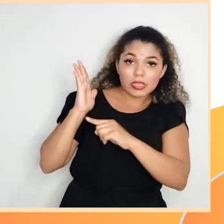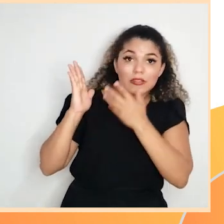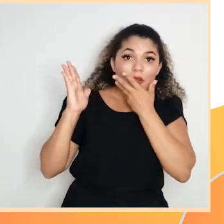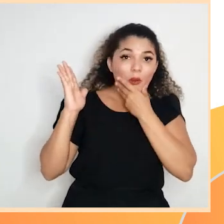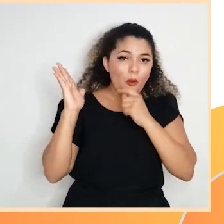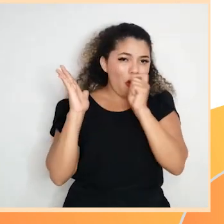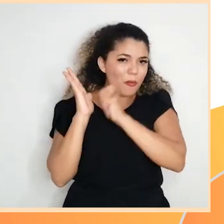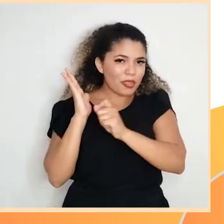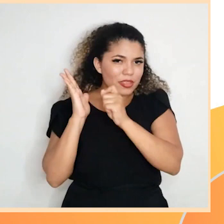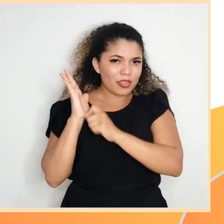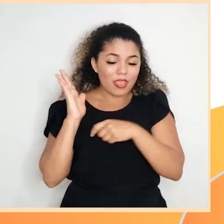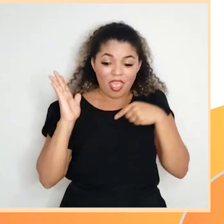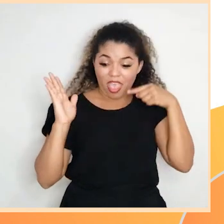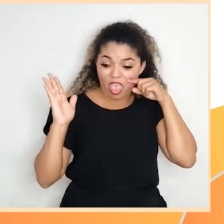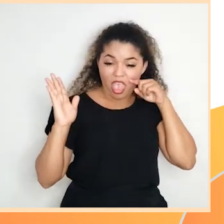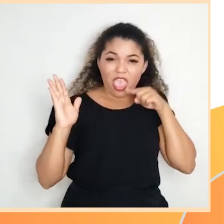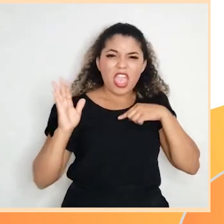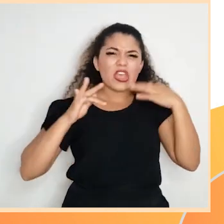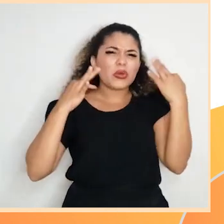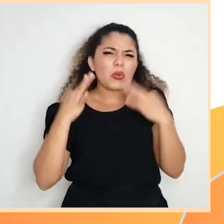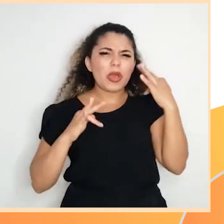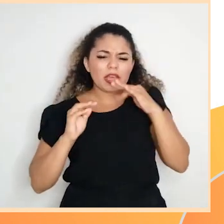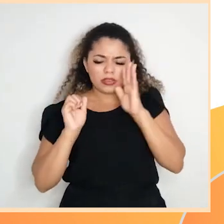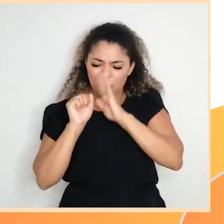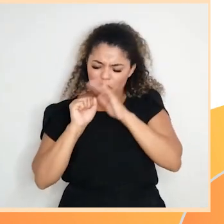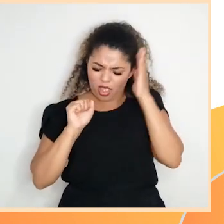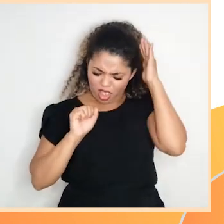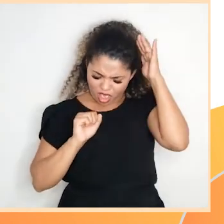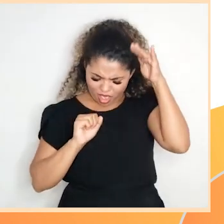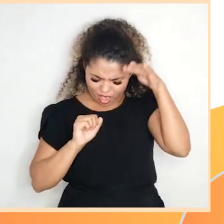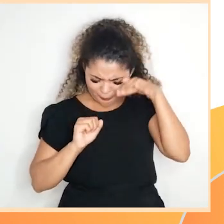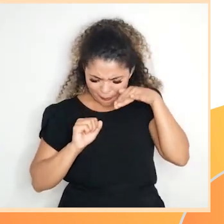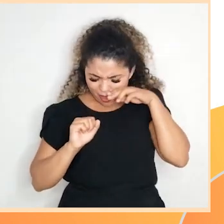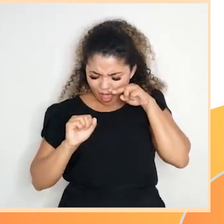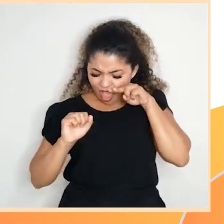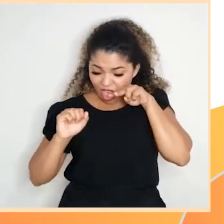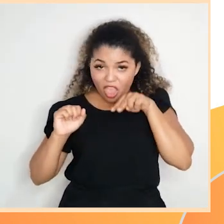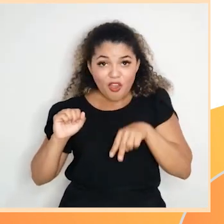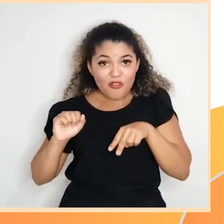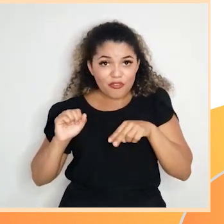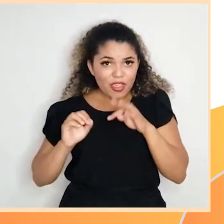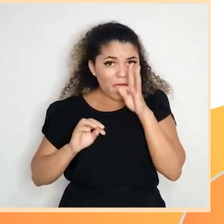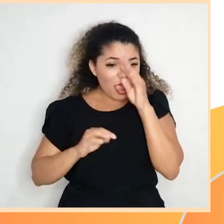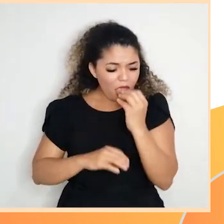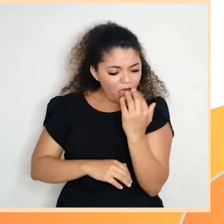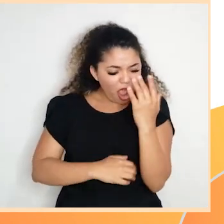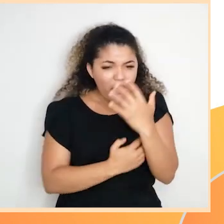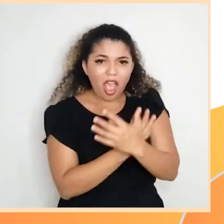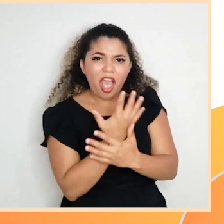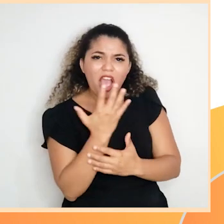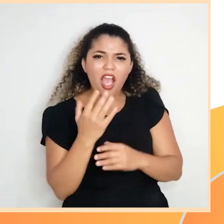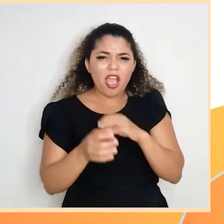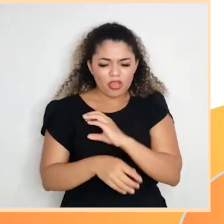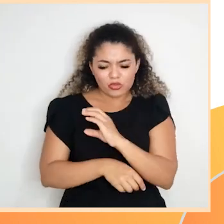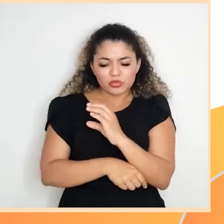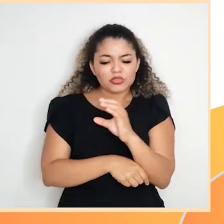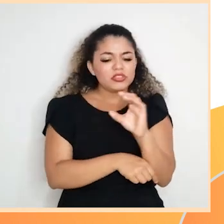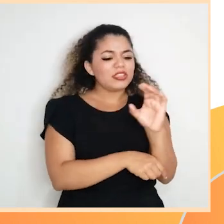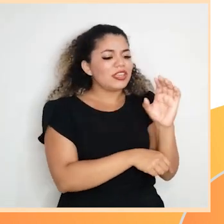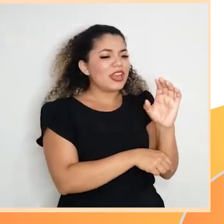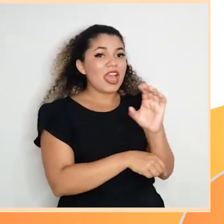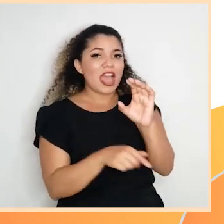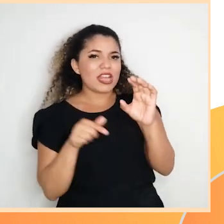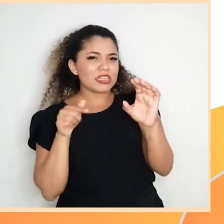lírico nos traz: e como a dor me abaixasse a cabeça, eu vi os